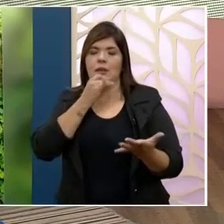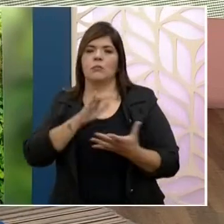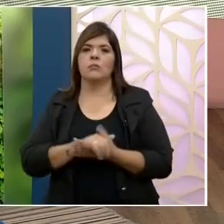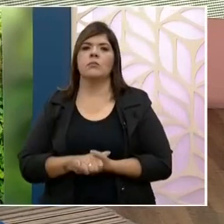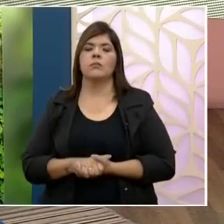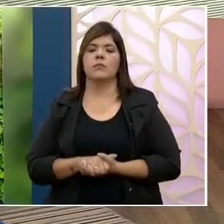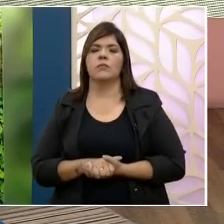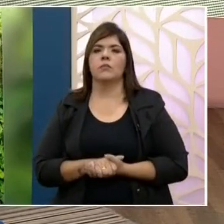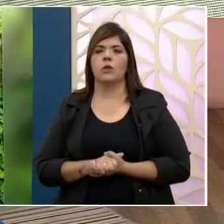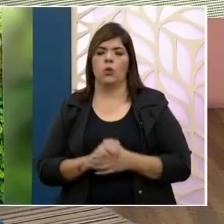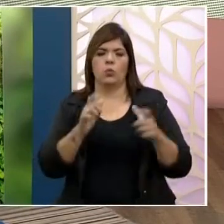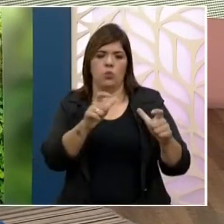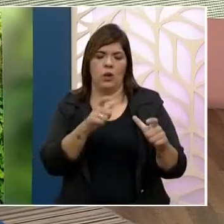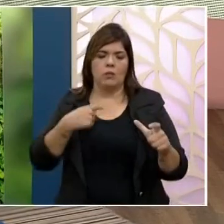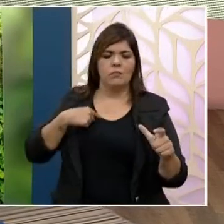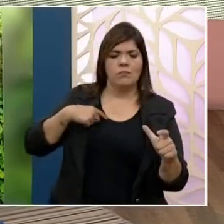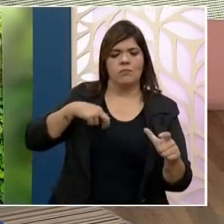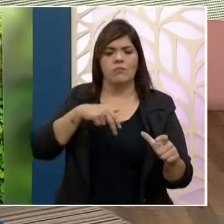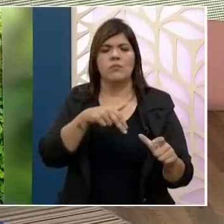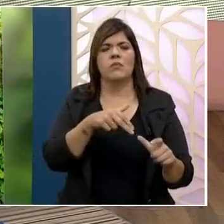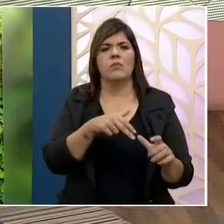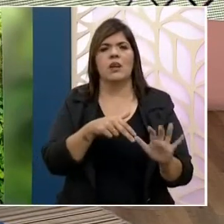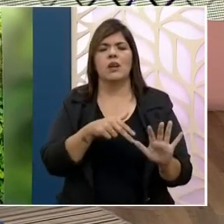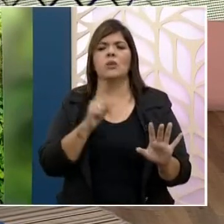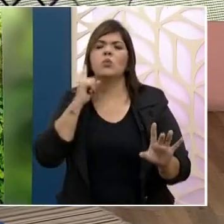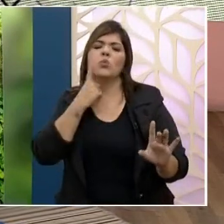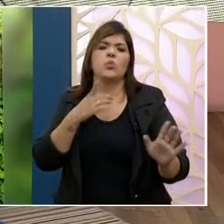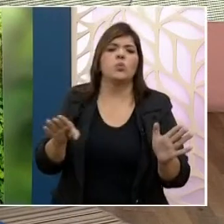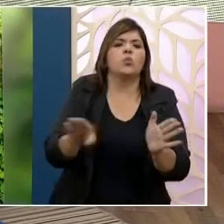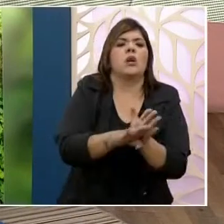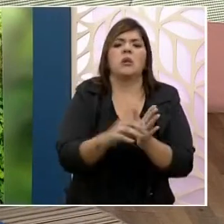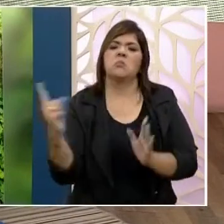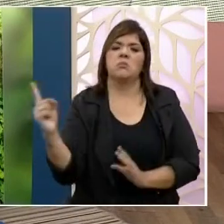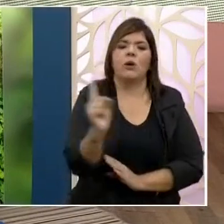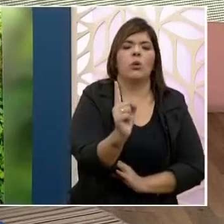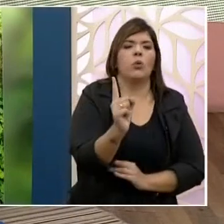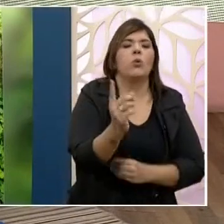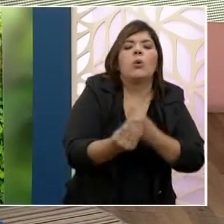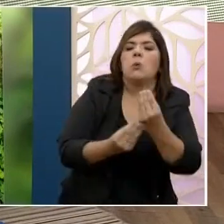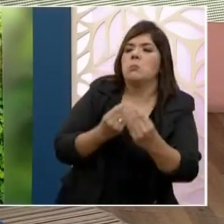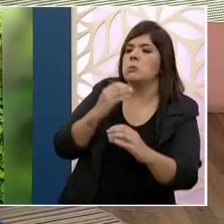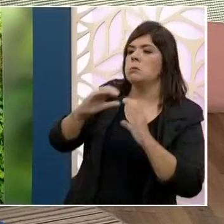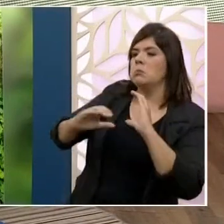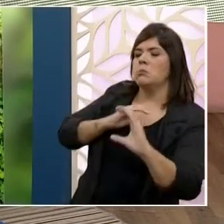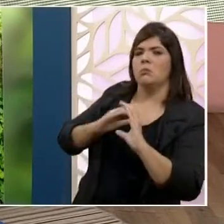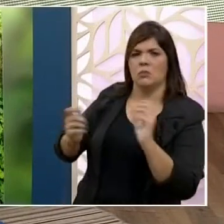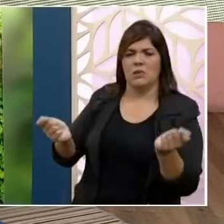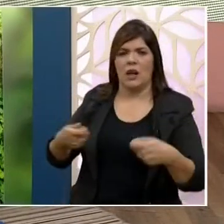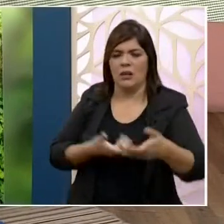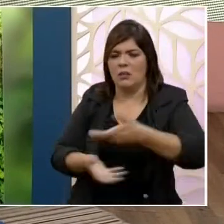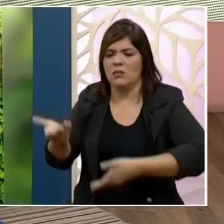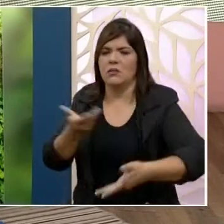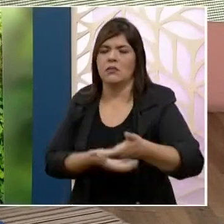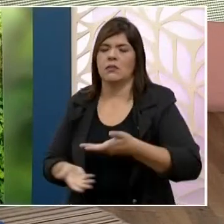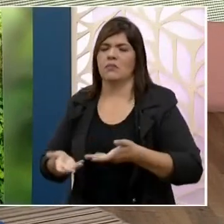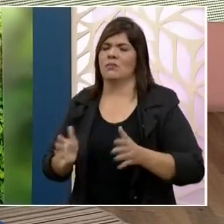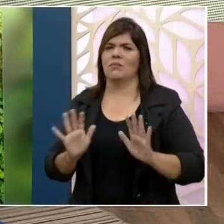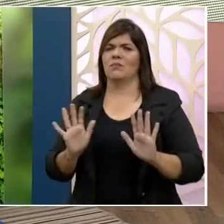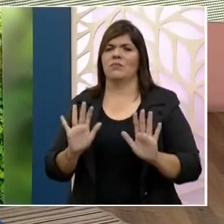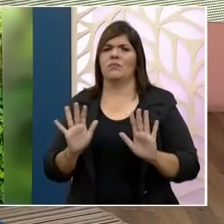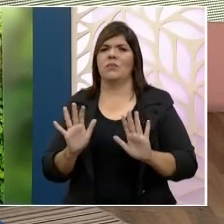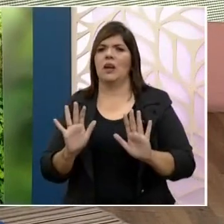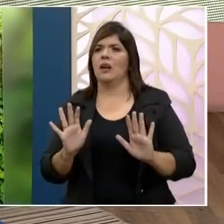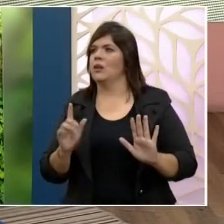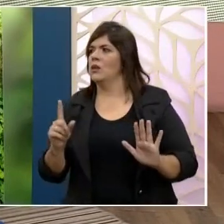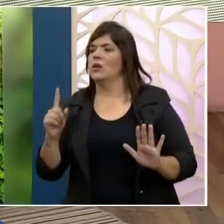em algum local e aí eu pergunto, se chegar um surdo aqui, como é que você vai fazer para se comunicar com ele? Ah, eu vou,